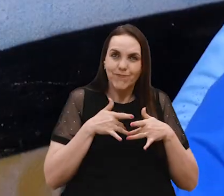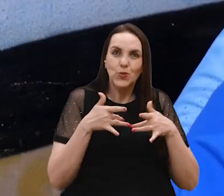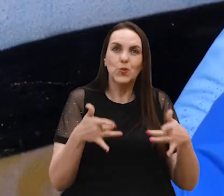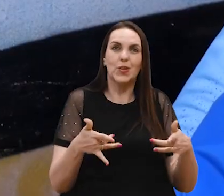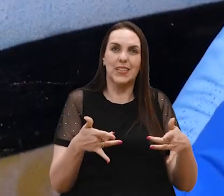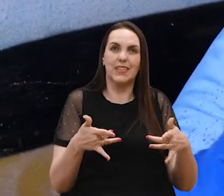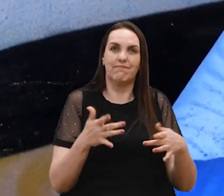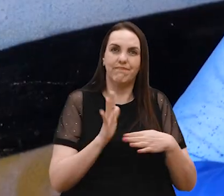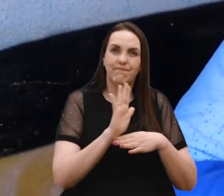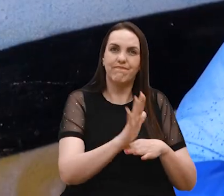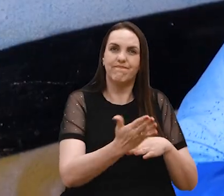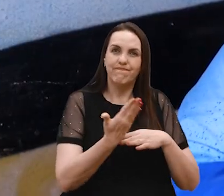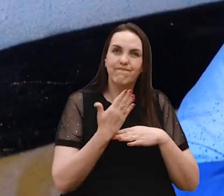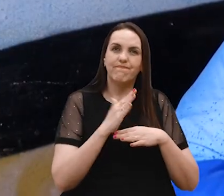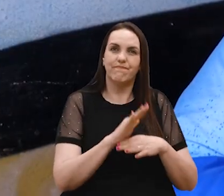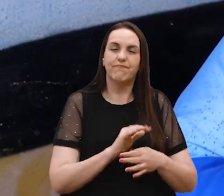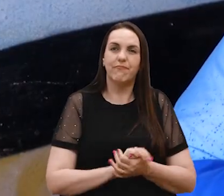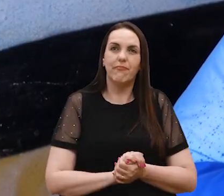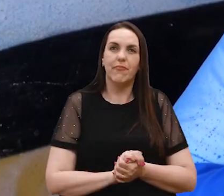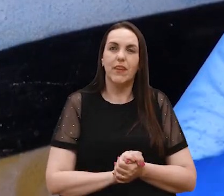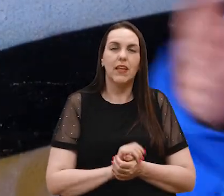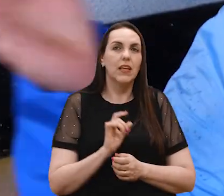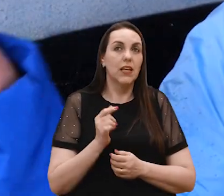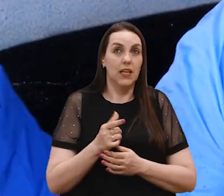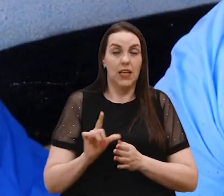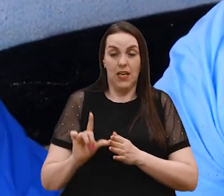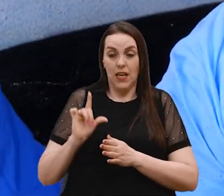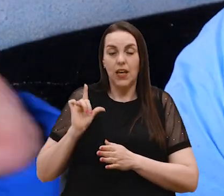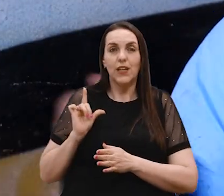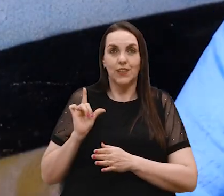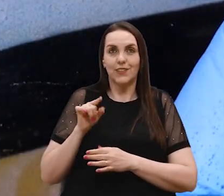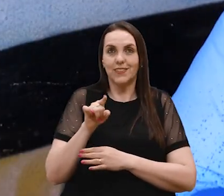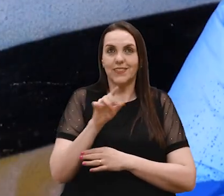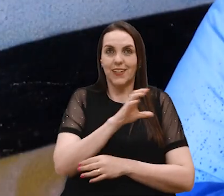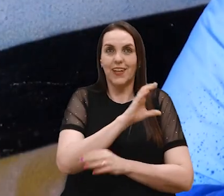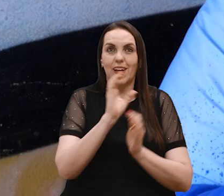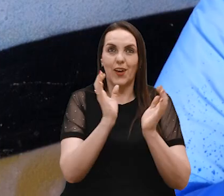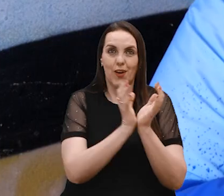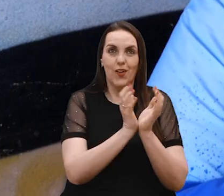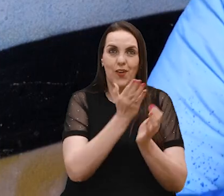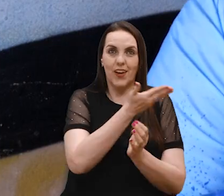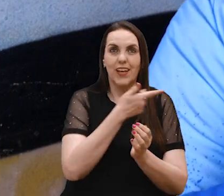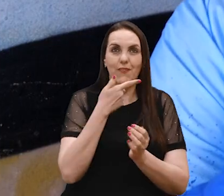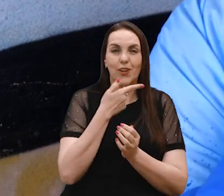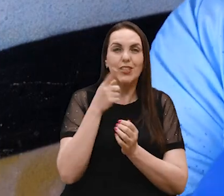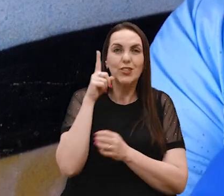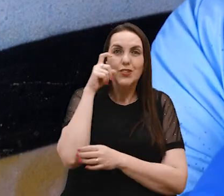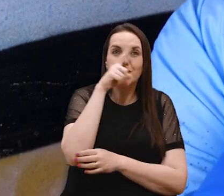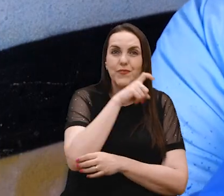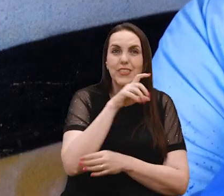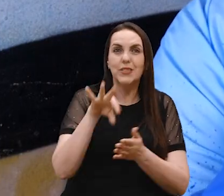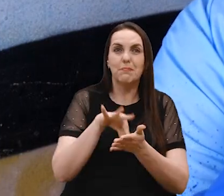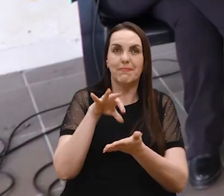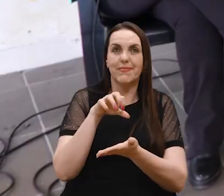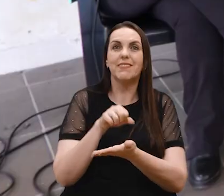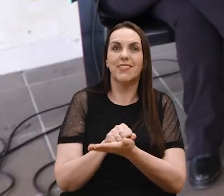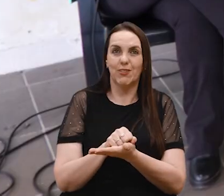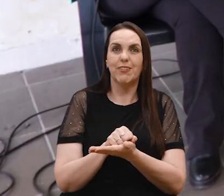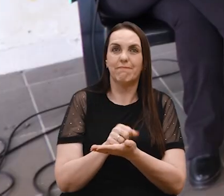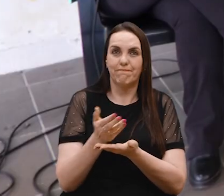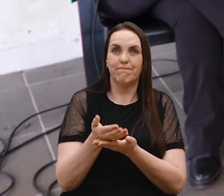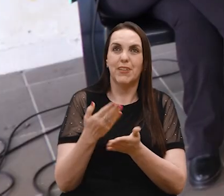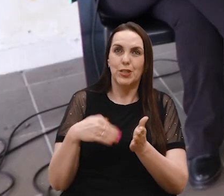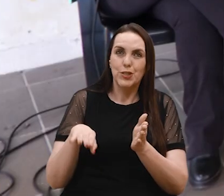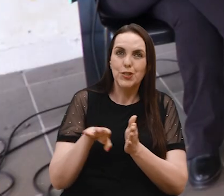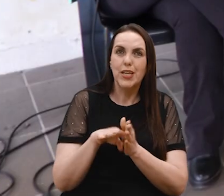solidarizar com as pessoas. O que acontece? Antes, a colega falou que é muito difícil na hora da matrícula, né? Quando